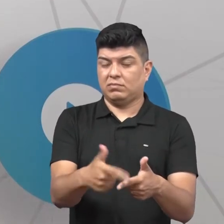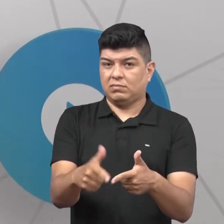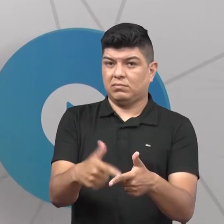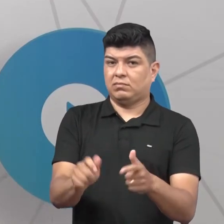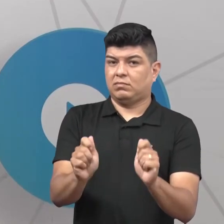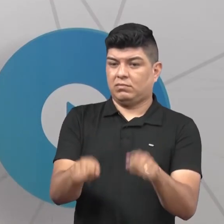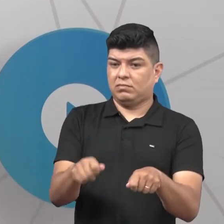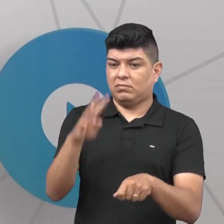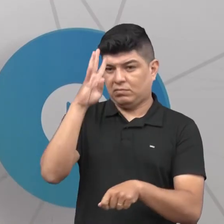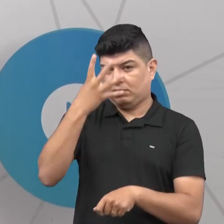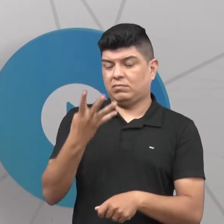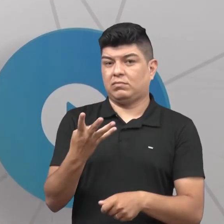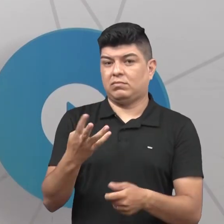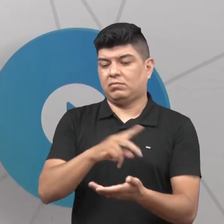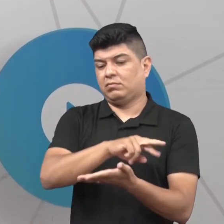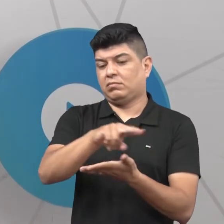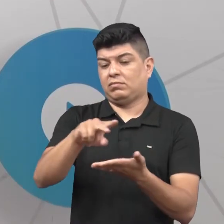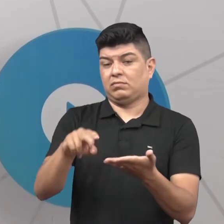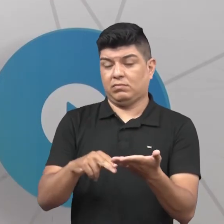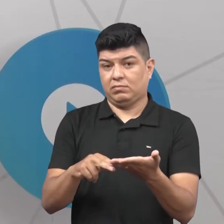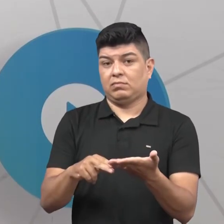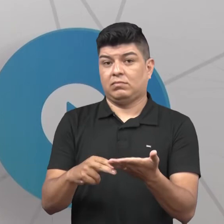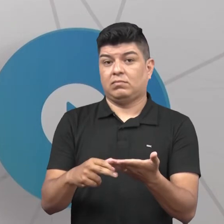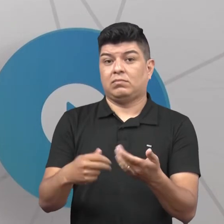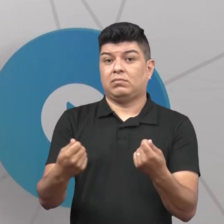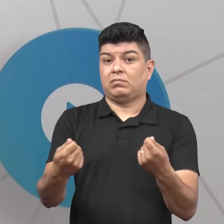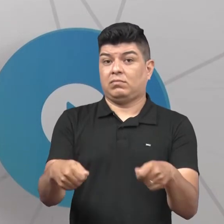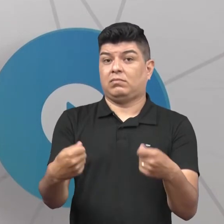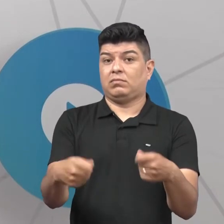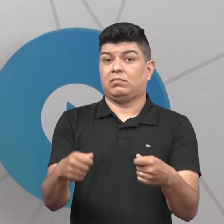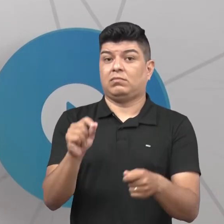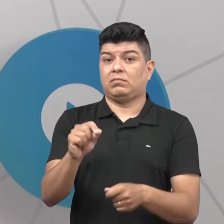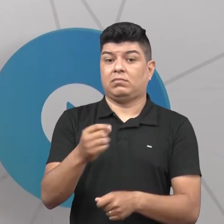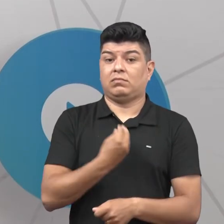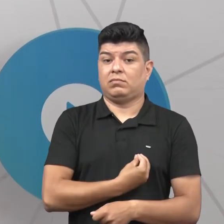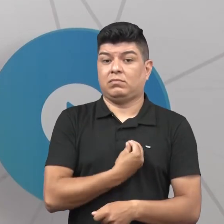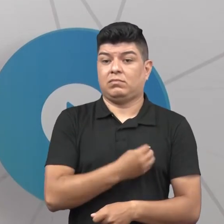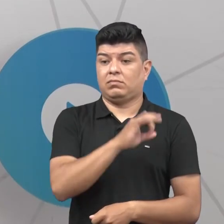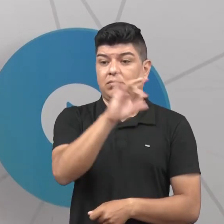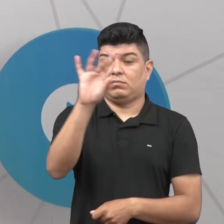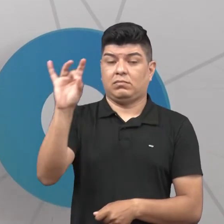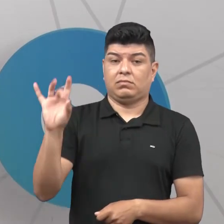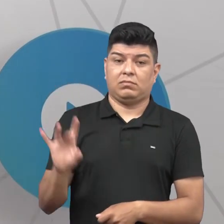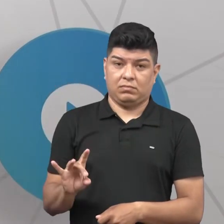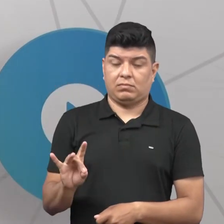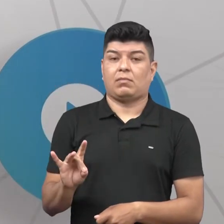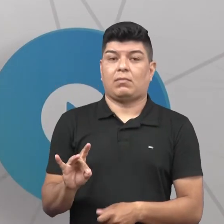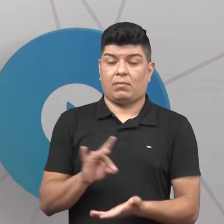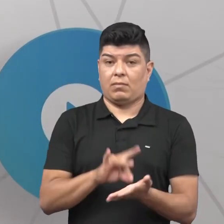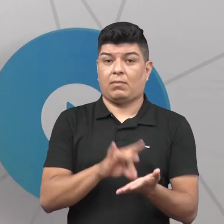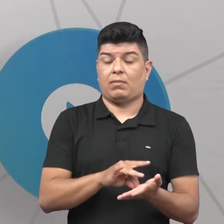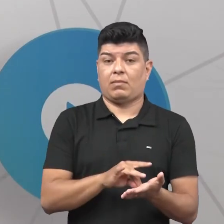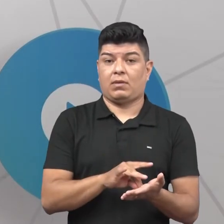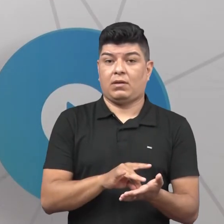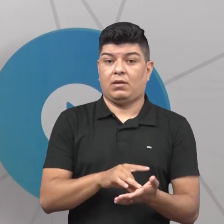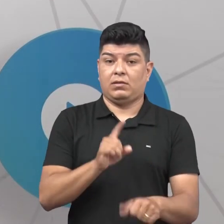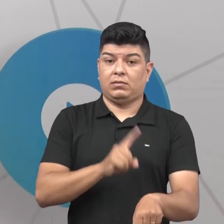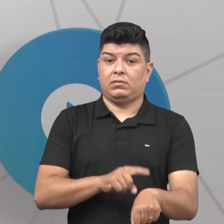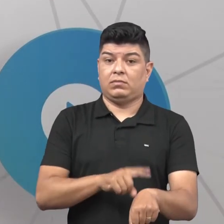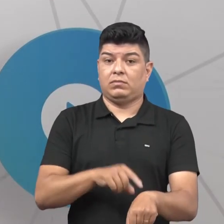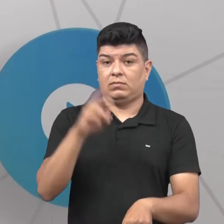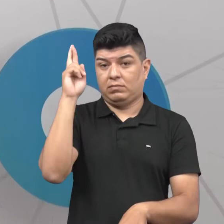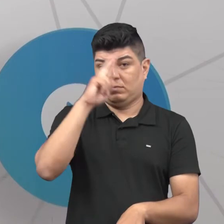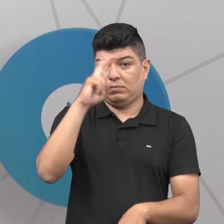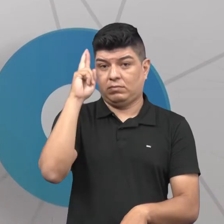ser resolvido de várias formas, depende da realidade de cada indivíduo, depende da realidade e do momento